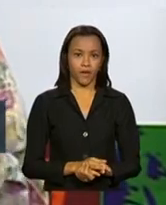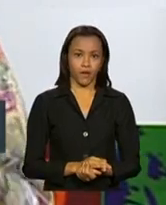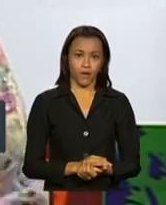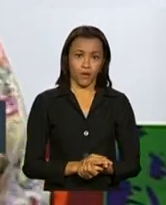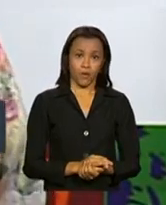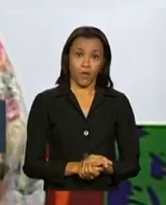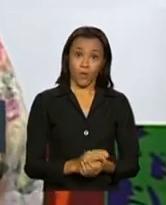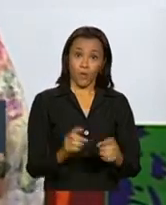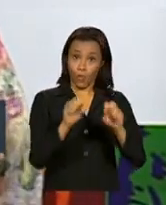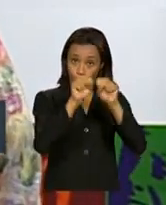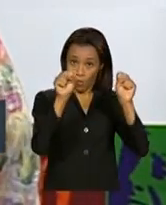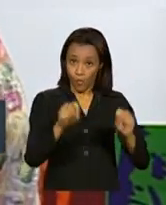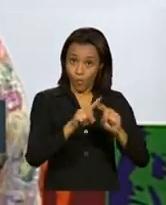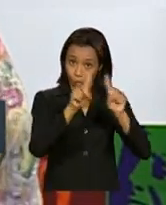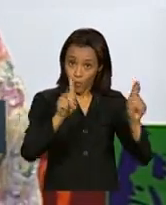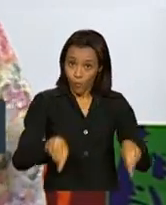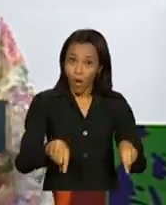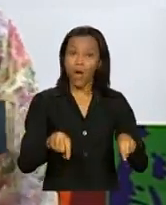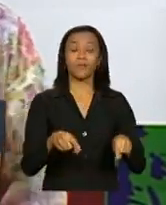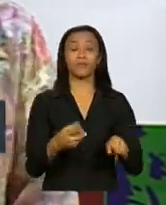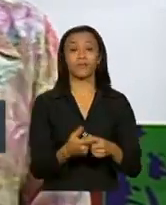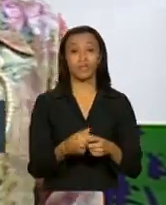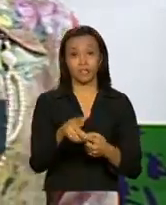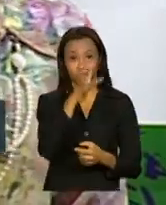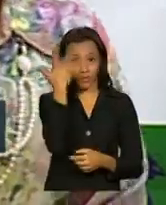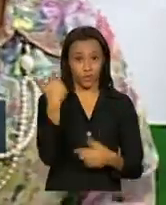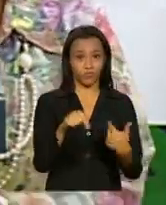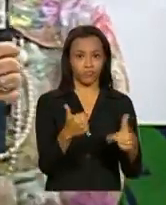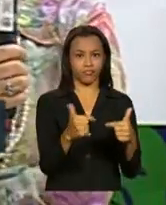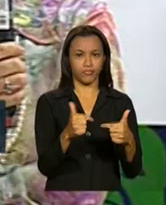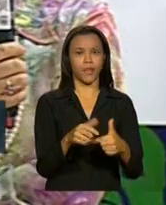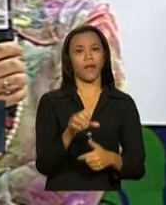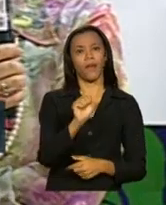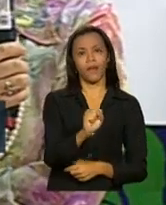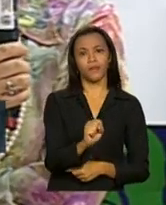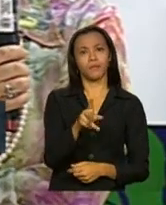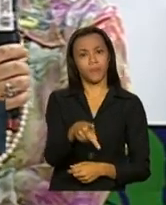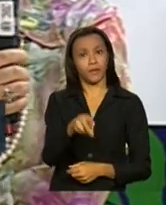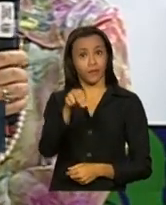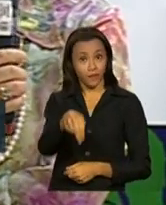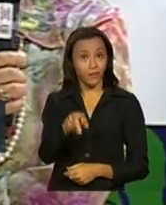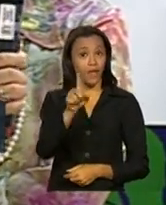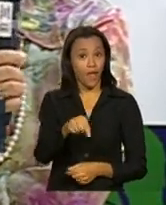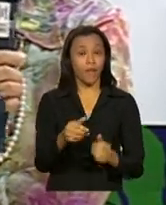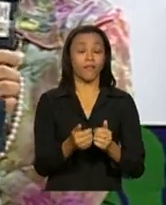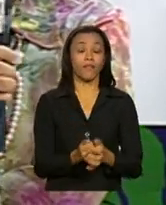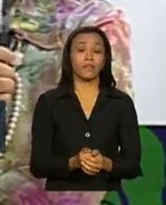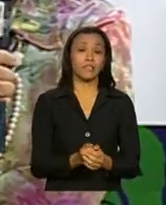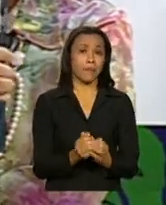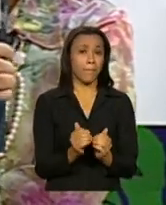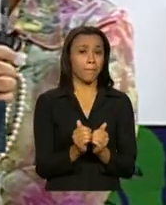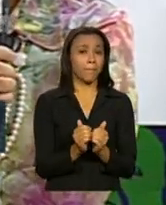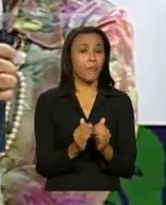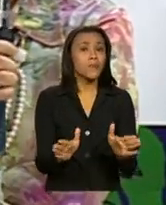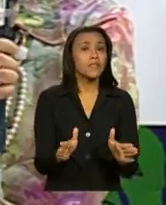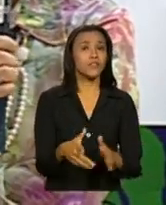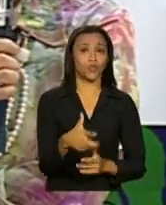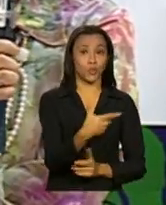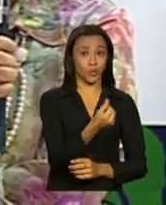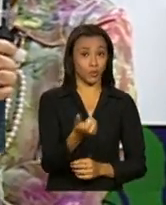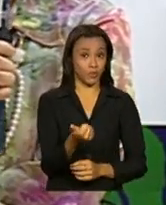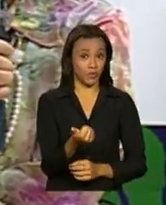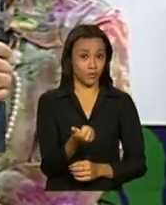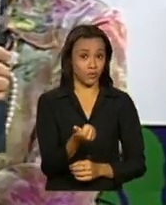de Recursos Humanos da SPM a partir eh de 2012